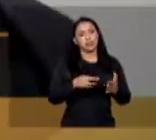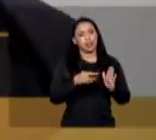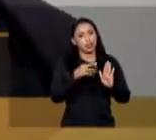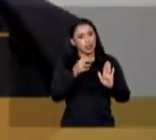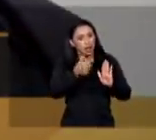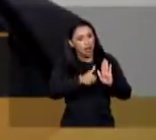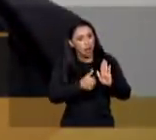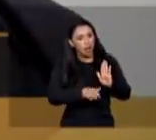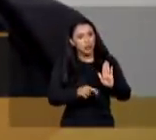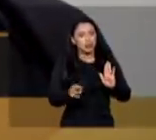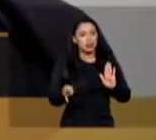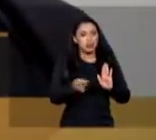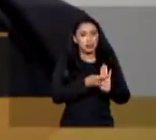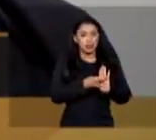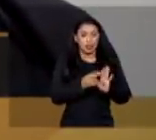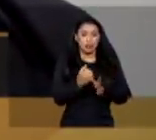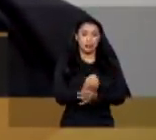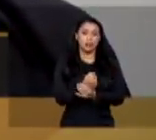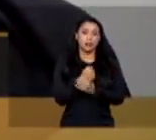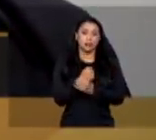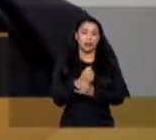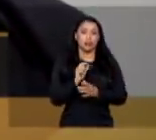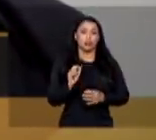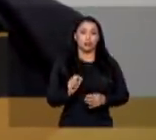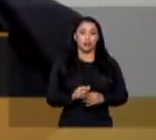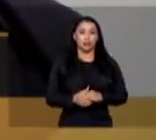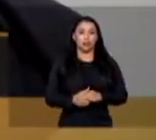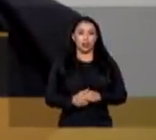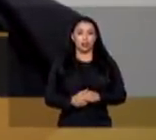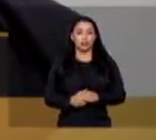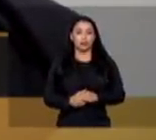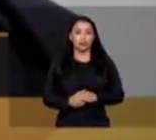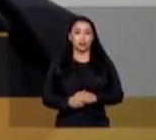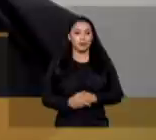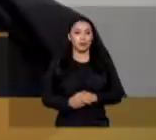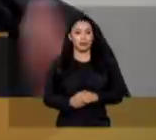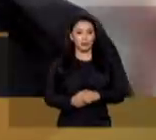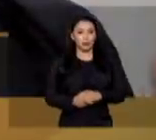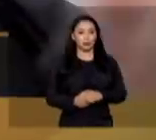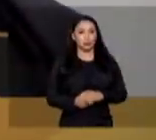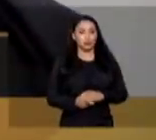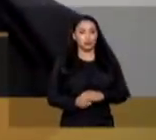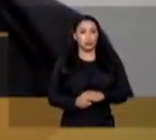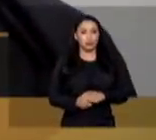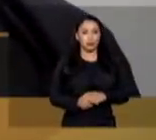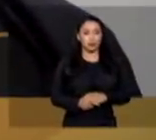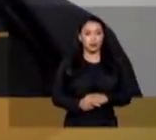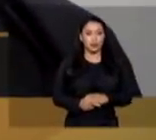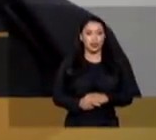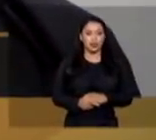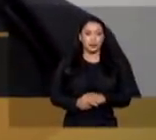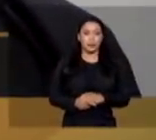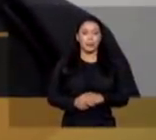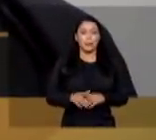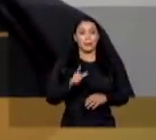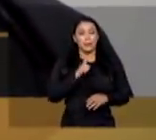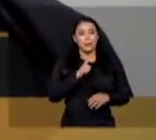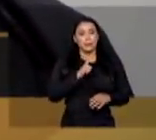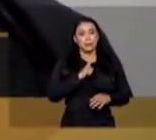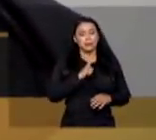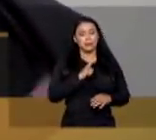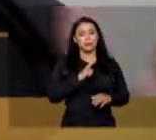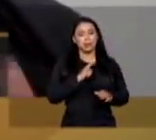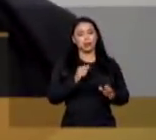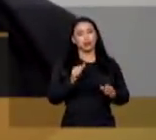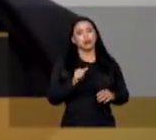com o princípio da segurança jurídica. Pois bastaria que o relator, o presidente ou qualquer outro ministro trouxesse uma questão de ordem sobre